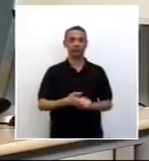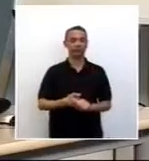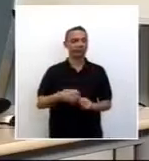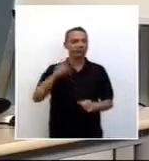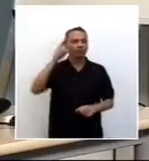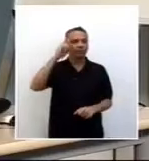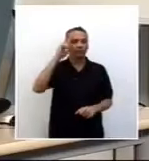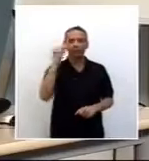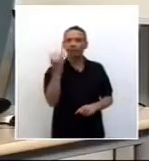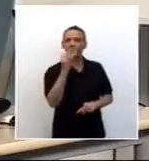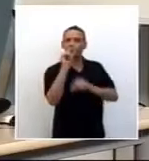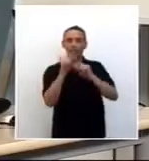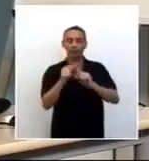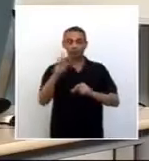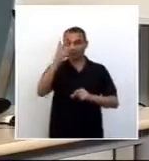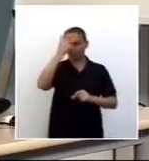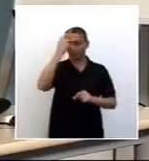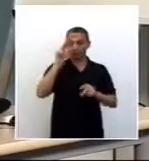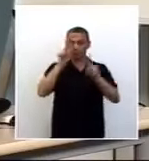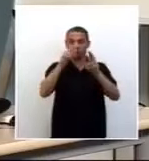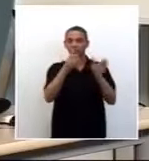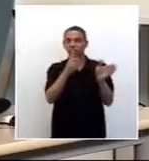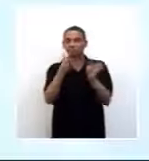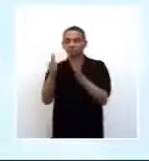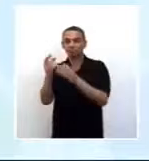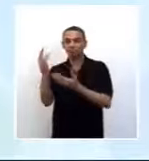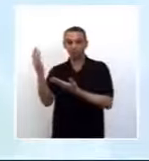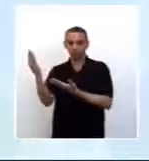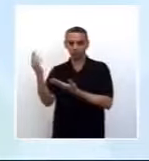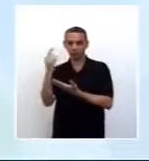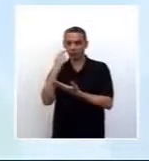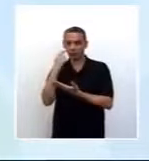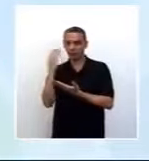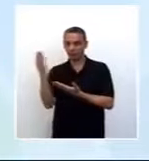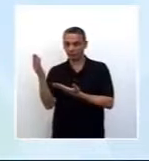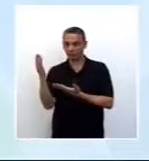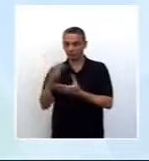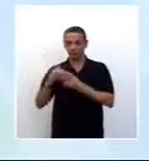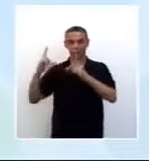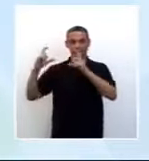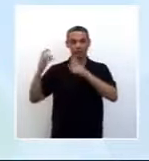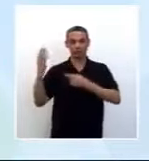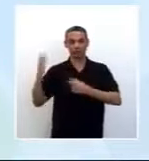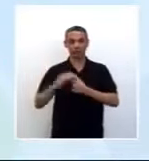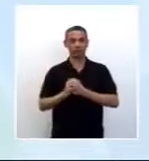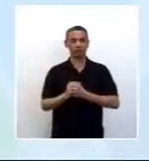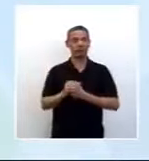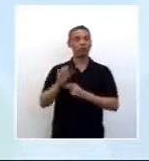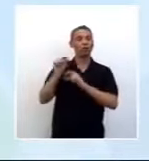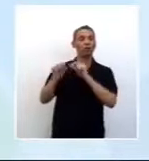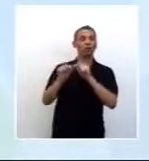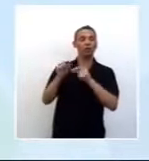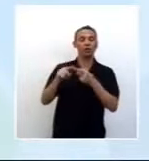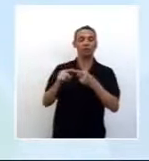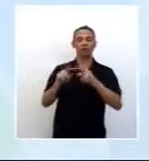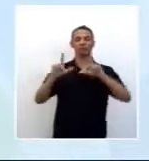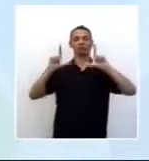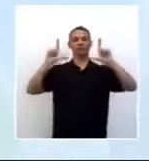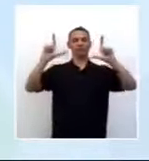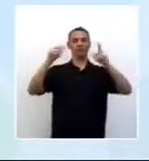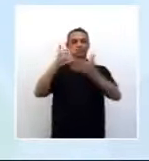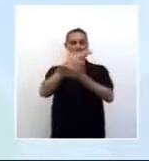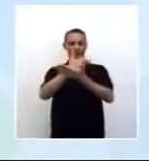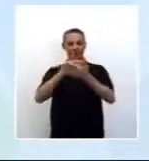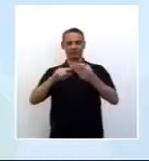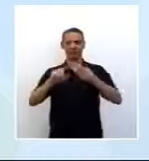para vocês lembrarem o produtor vai passar aqui e para vocês lembrarem dar um print olhos que me e mede a imagem o